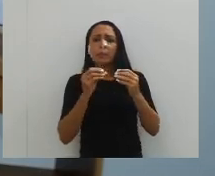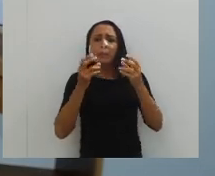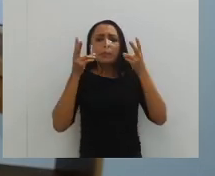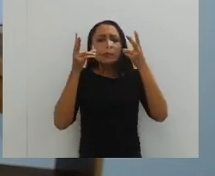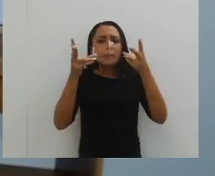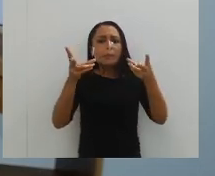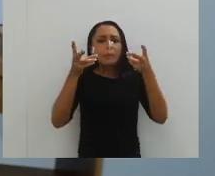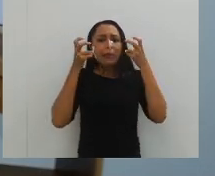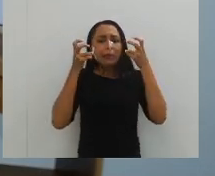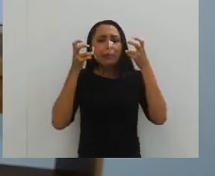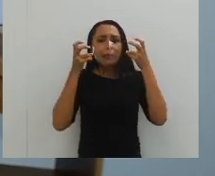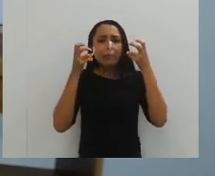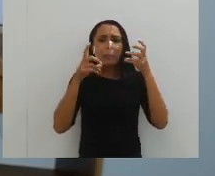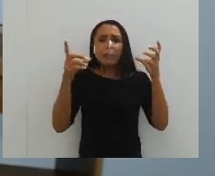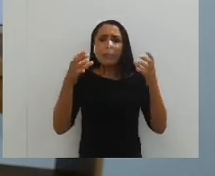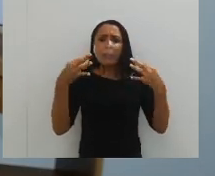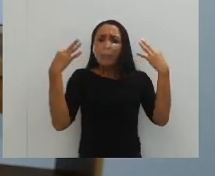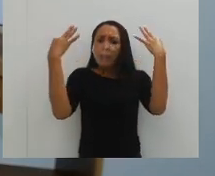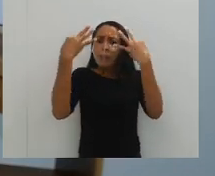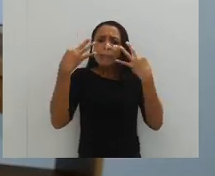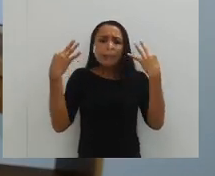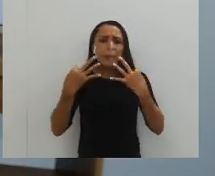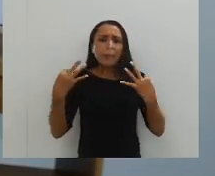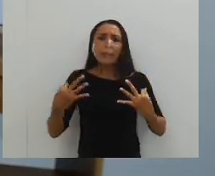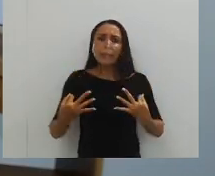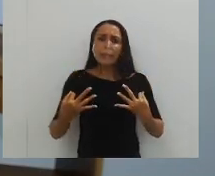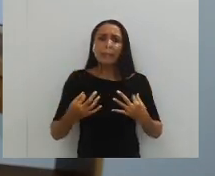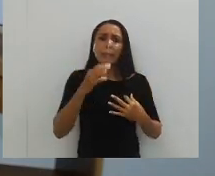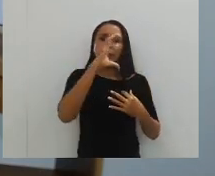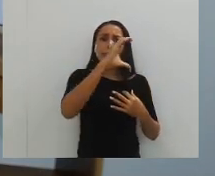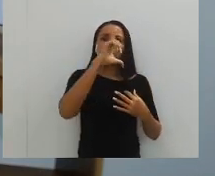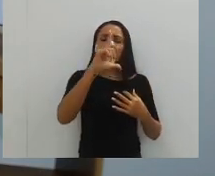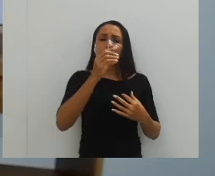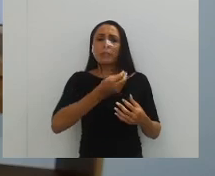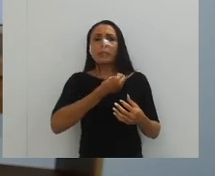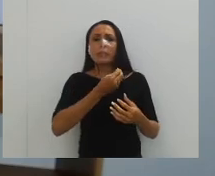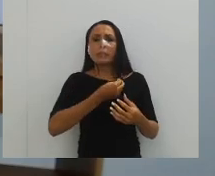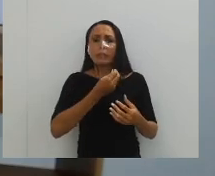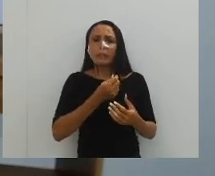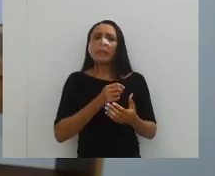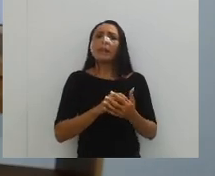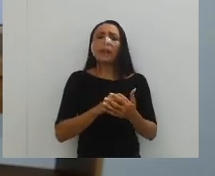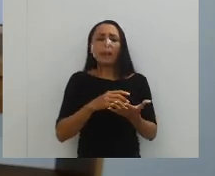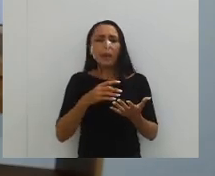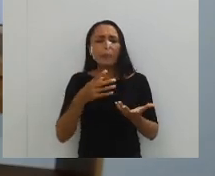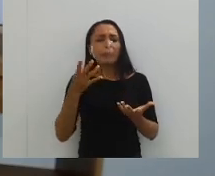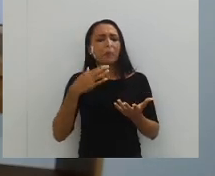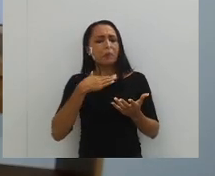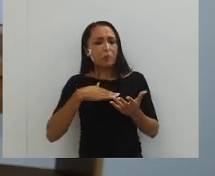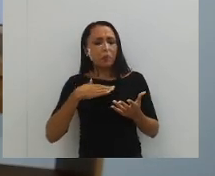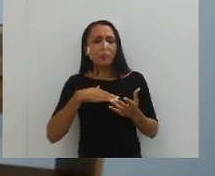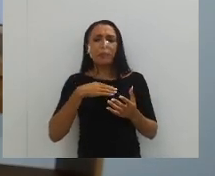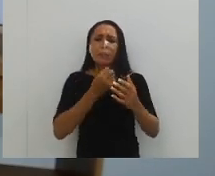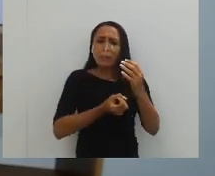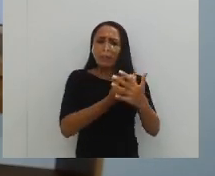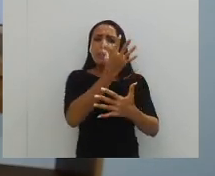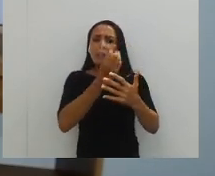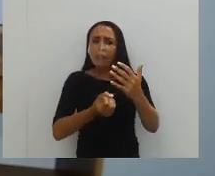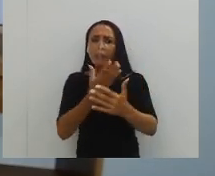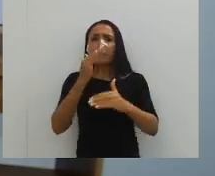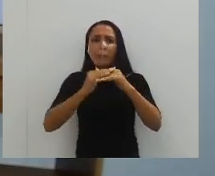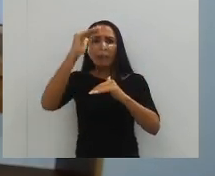categorias foram ótimas para a classificação dos seres vivos, ele diz assim, rapaz, vou criar mais categorias. Aí quando ele pensa em criar